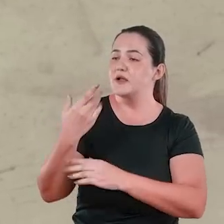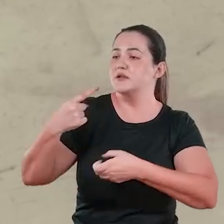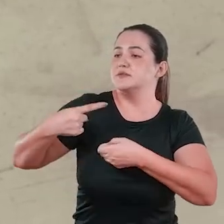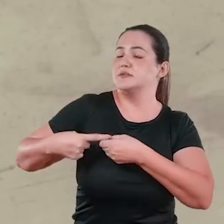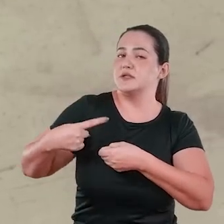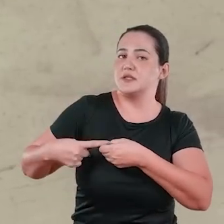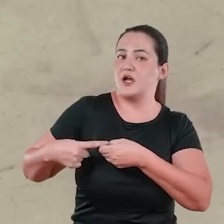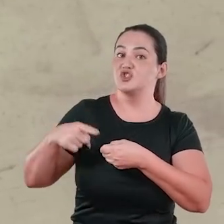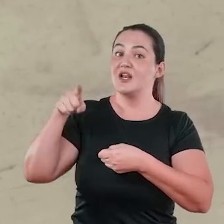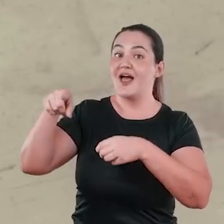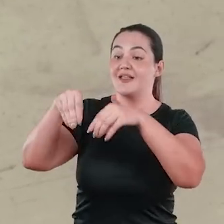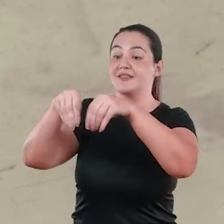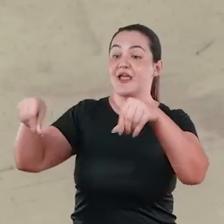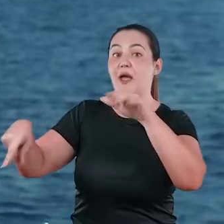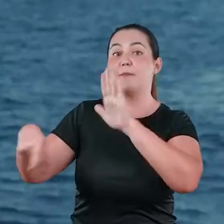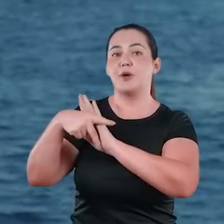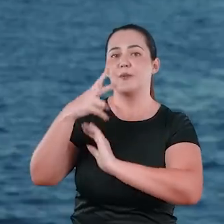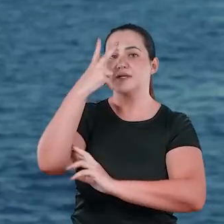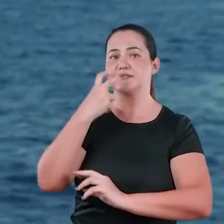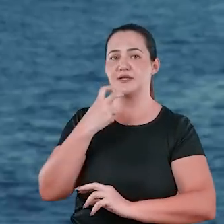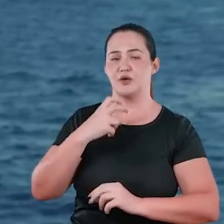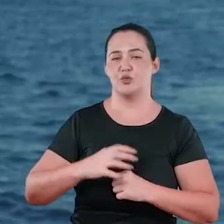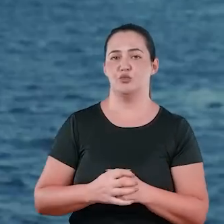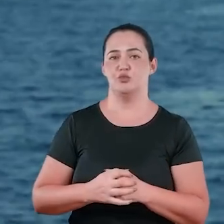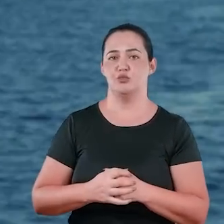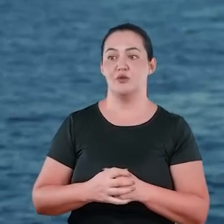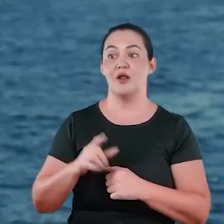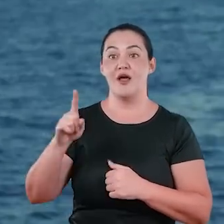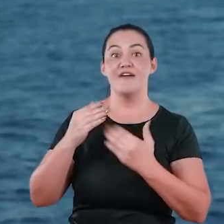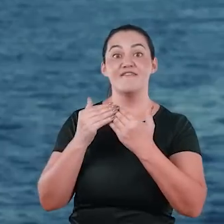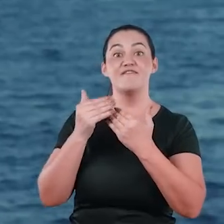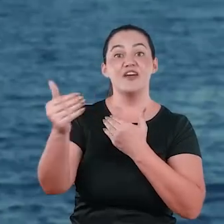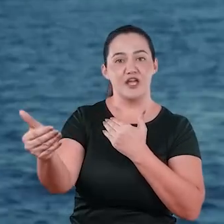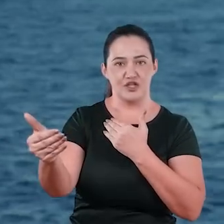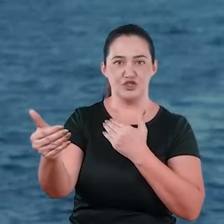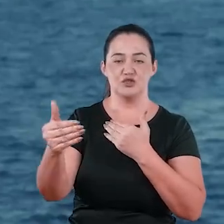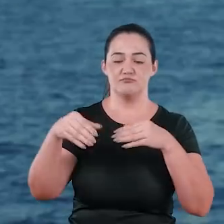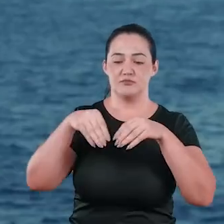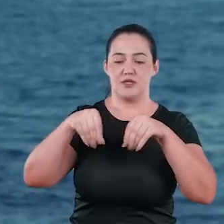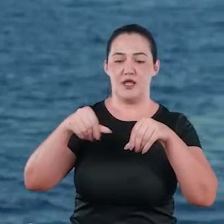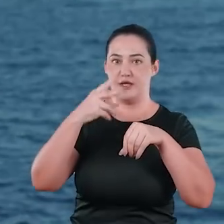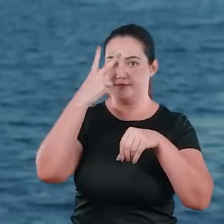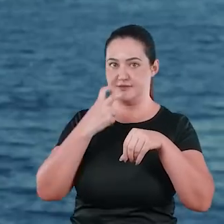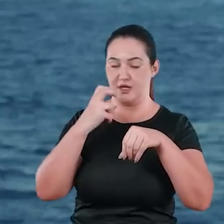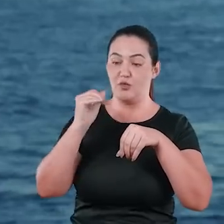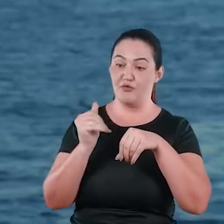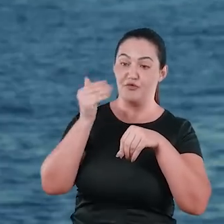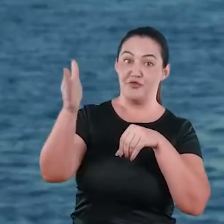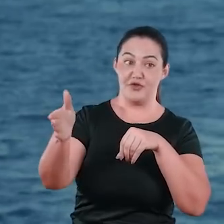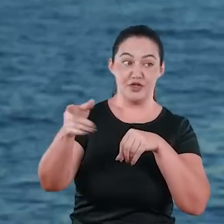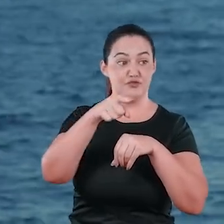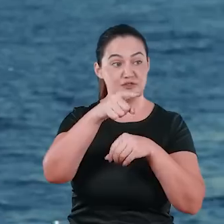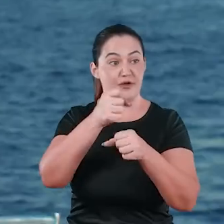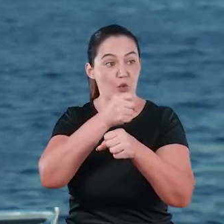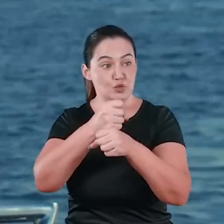cidade na terra dos cegos, ou melhor, em frente à terra dos cegos. Ele ficou com